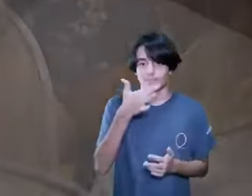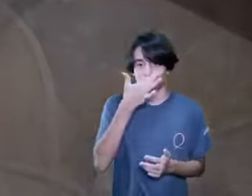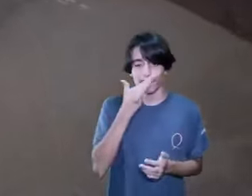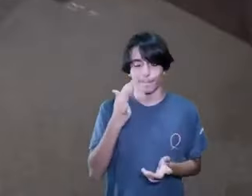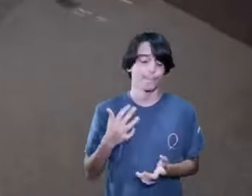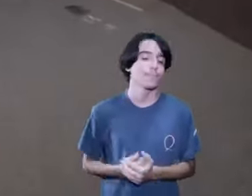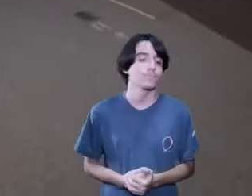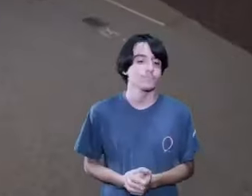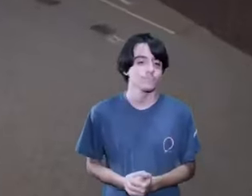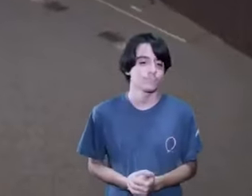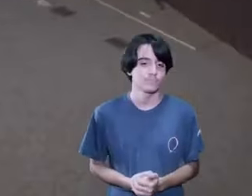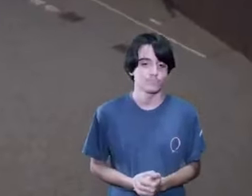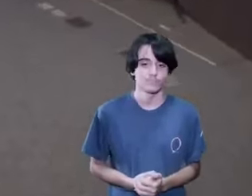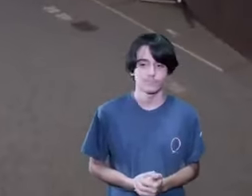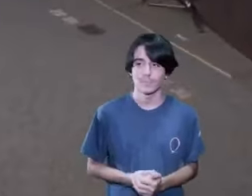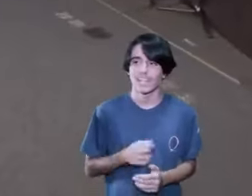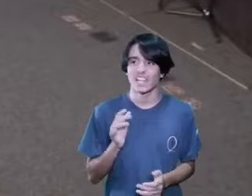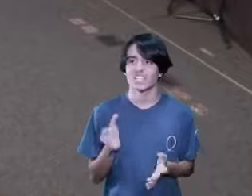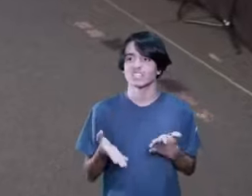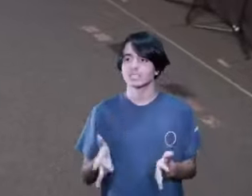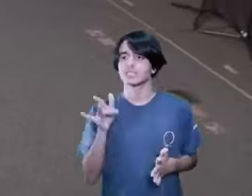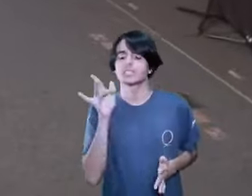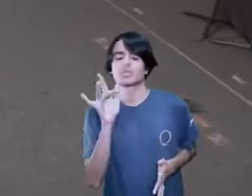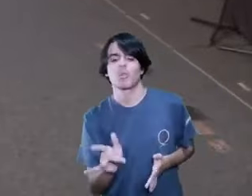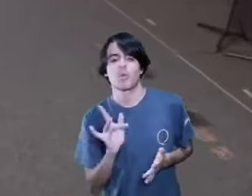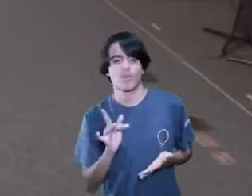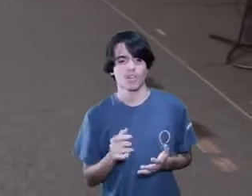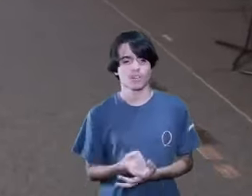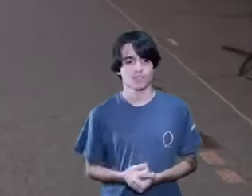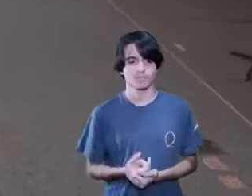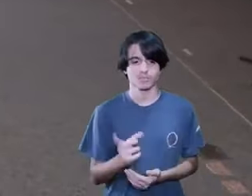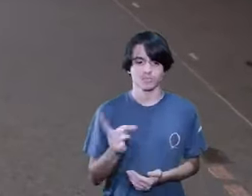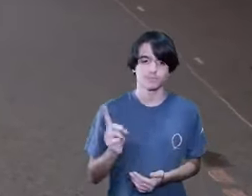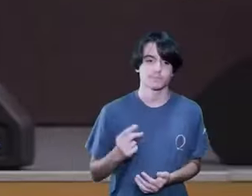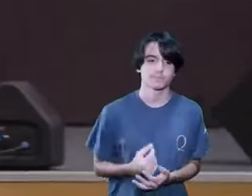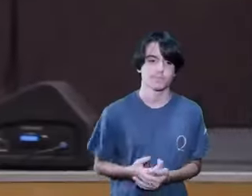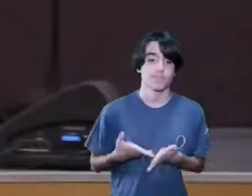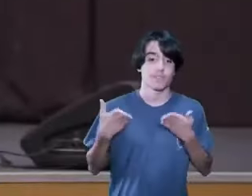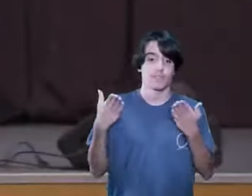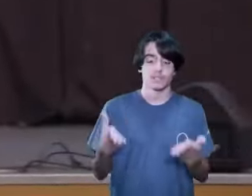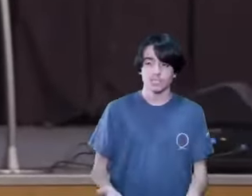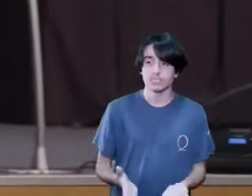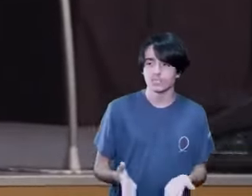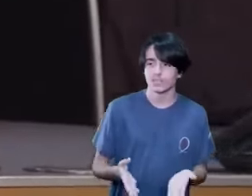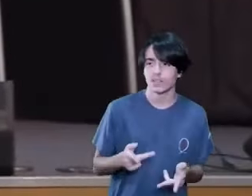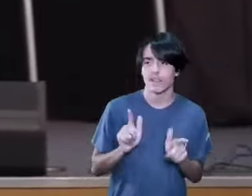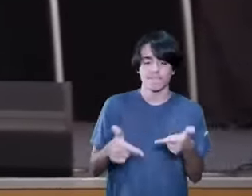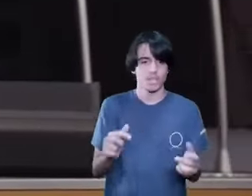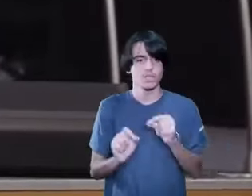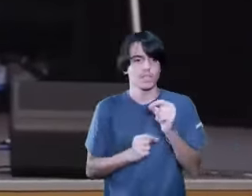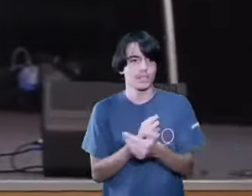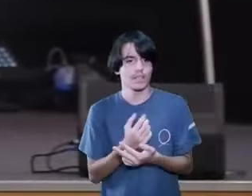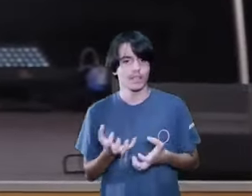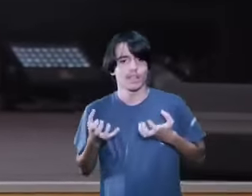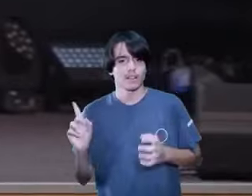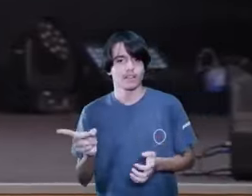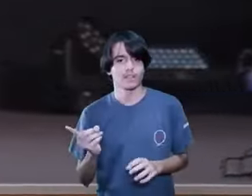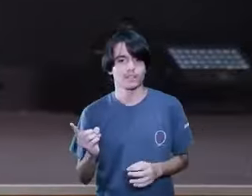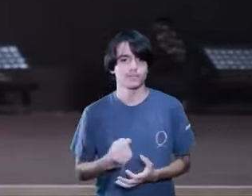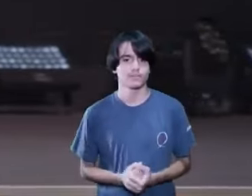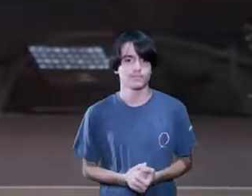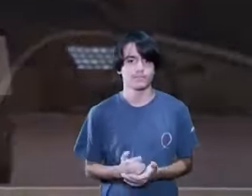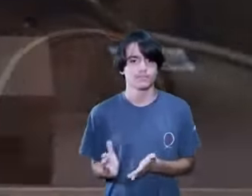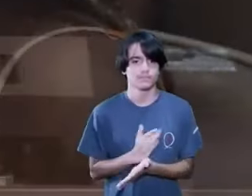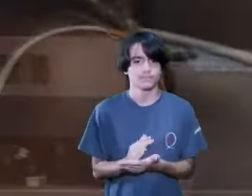Não é assim não, não é chega e toca, não é chega e leva não, não é chega e faz o que quer não. Alguém sobre